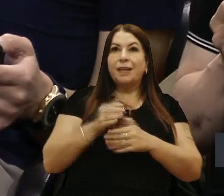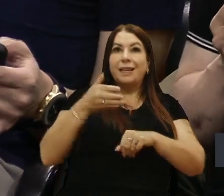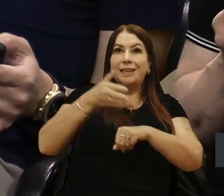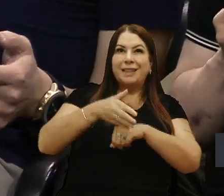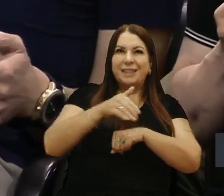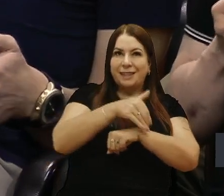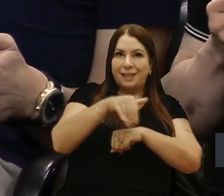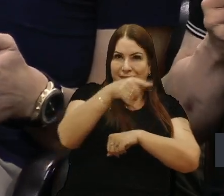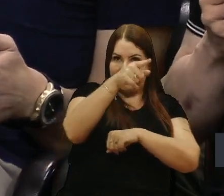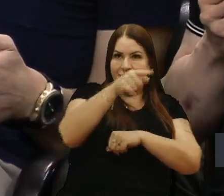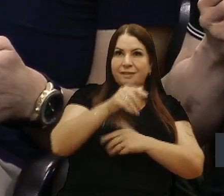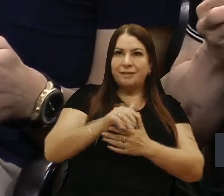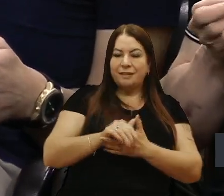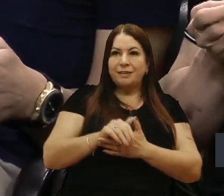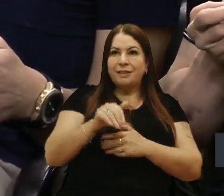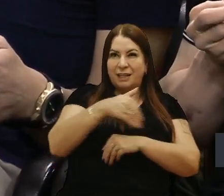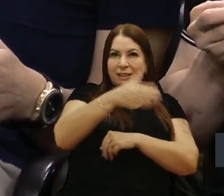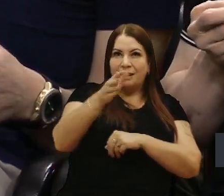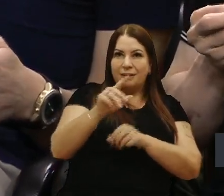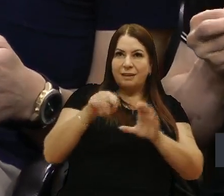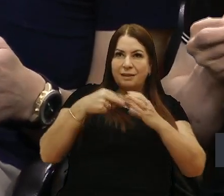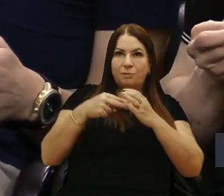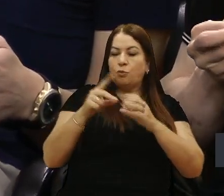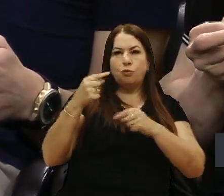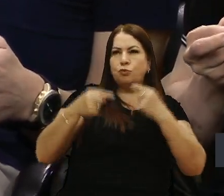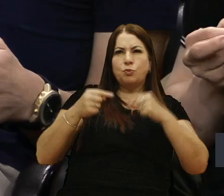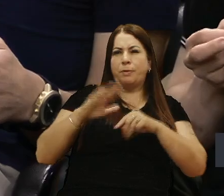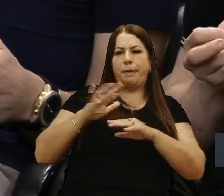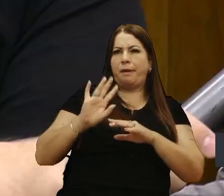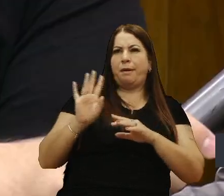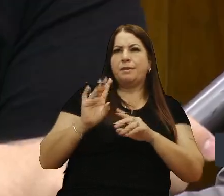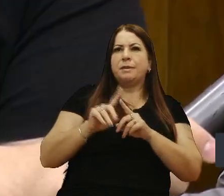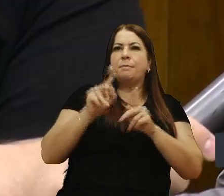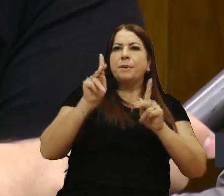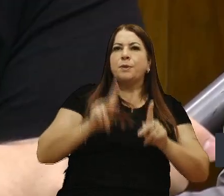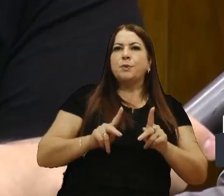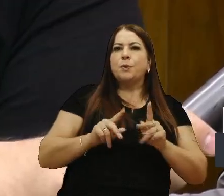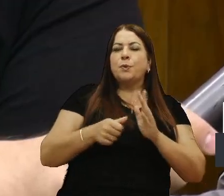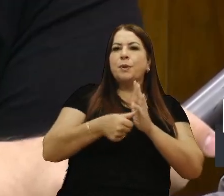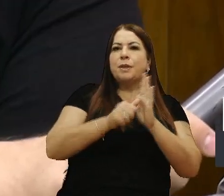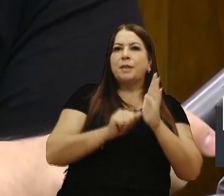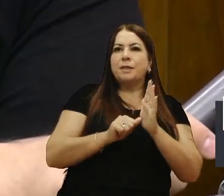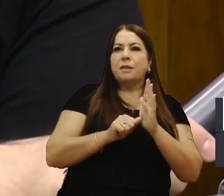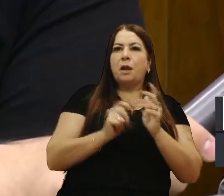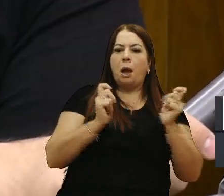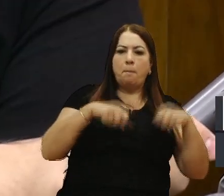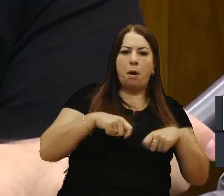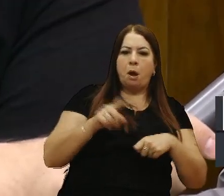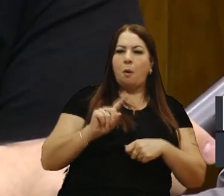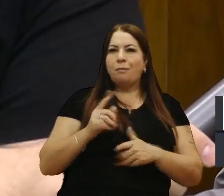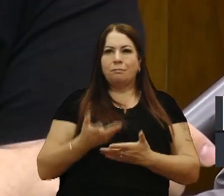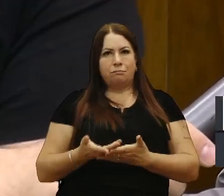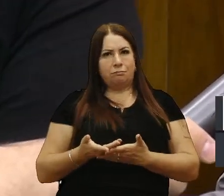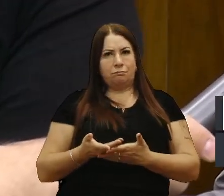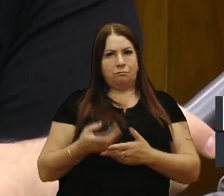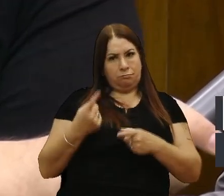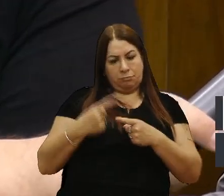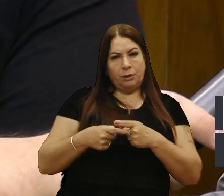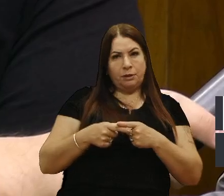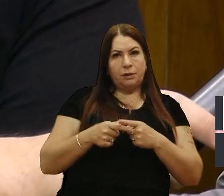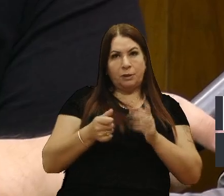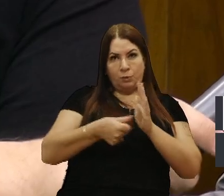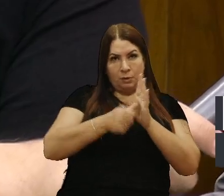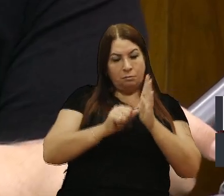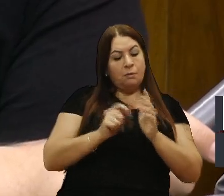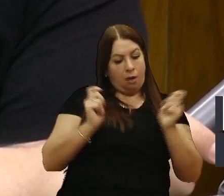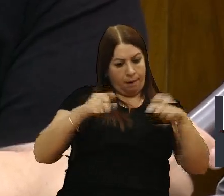entrada. Hoje, não se discute mais que pessoa com síndrome de Down é capaz ou não. Porque a pessoa com síndrome de